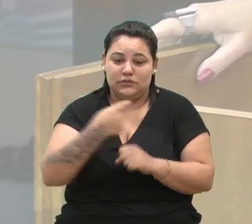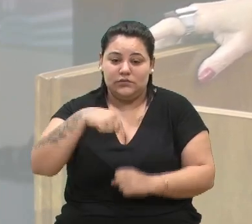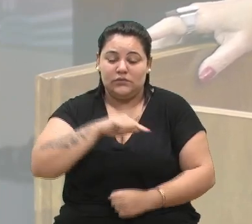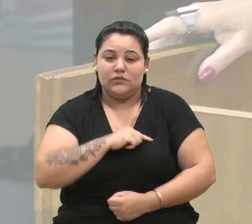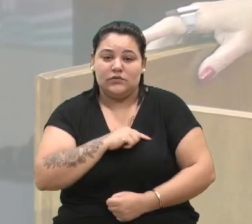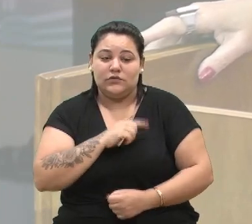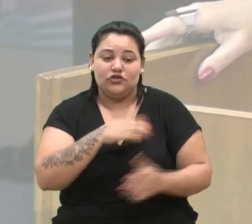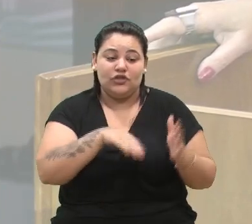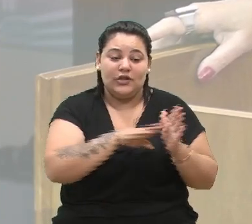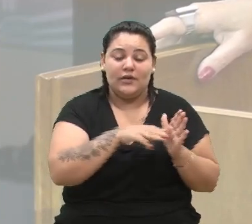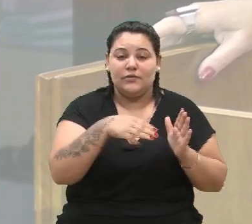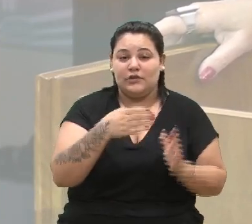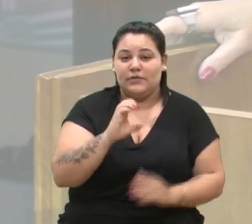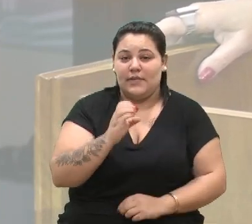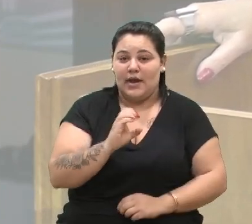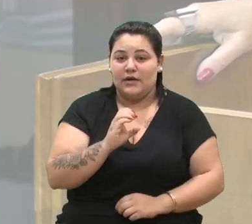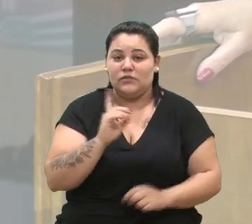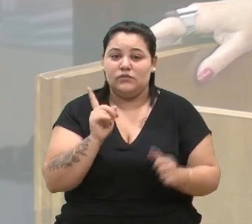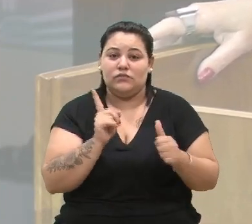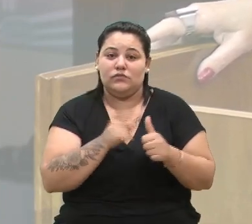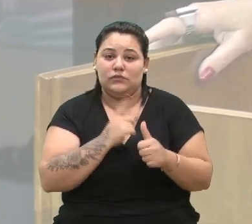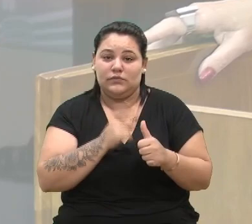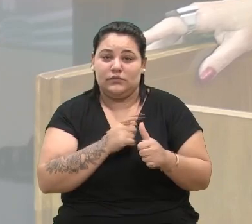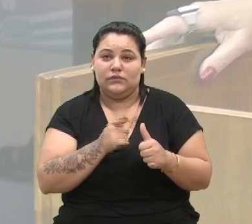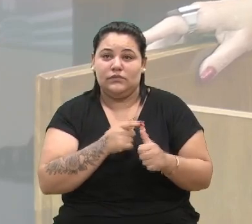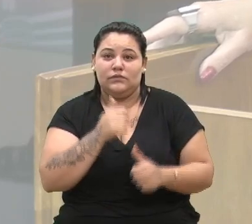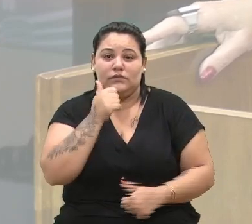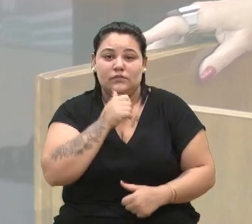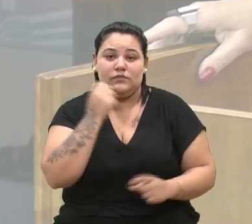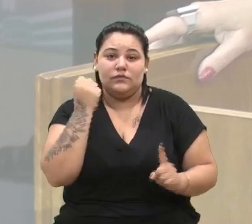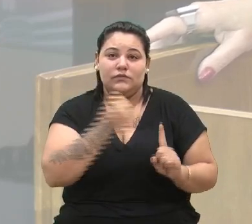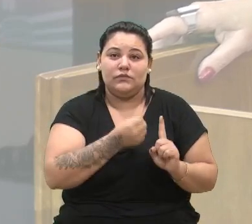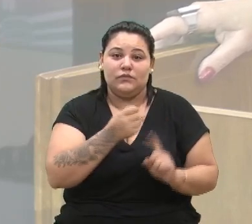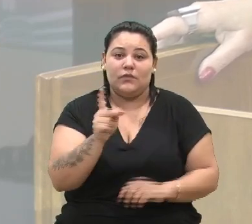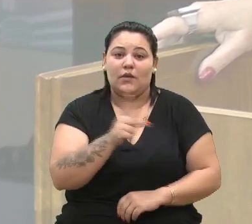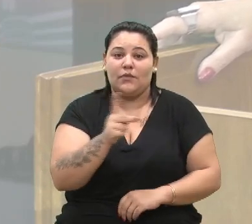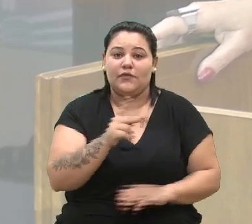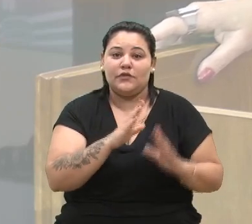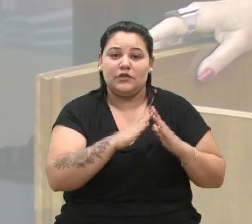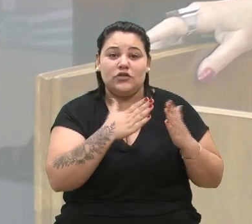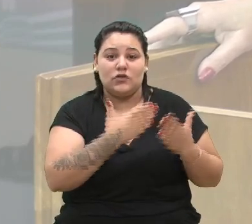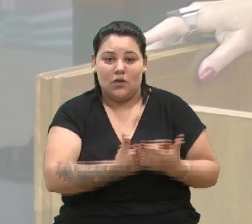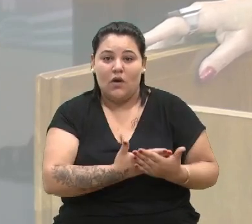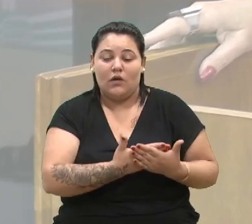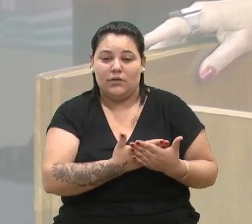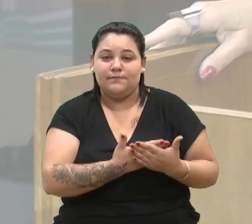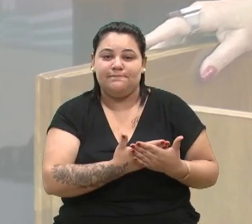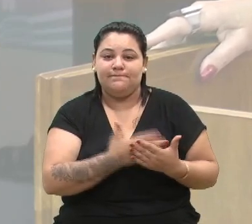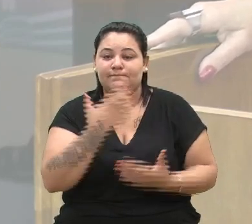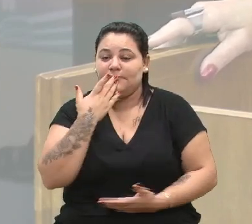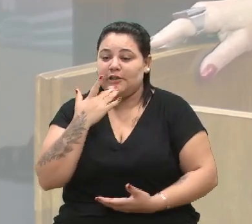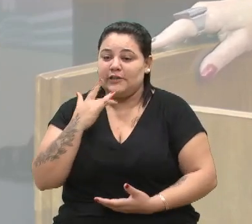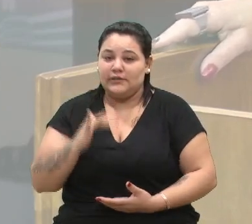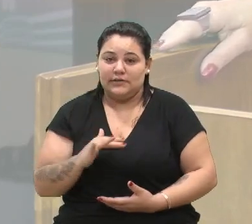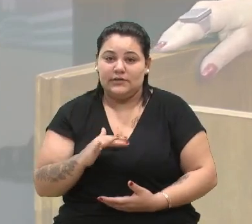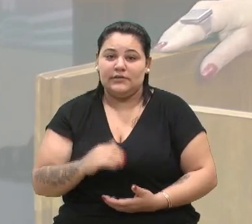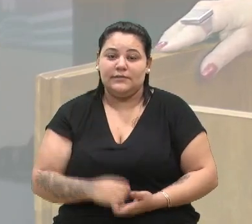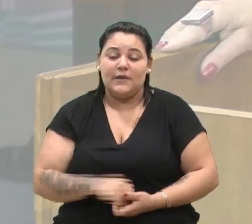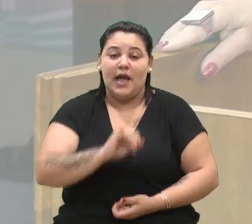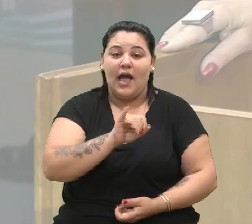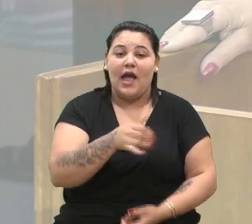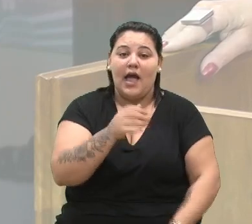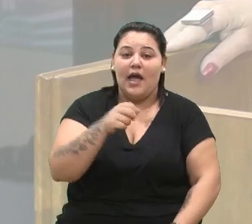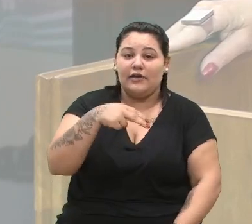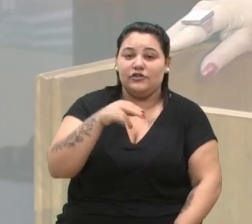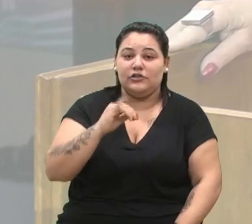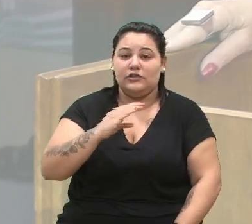março, né, com o primeiro feminicídio, uma professora de escola de educação infantil, a Janice